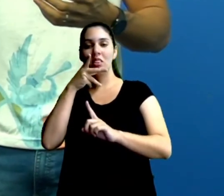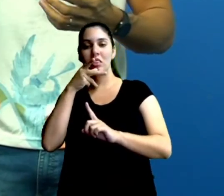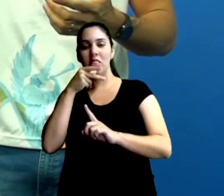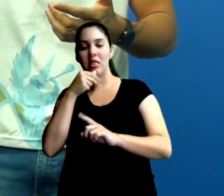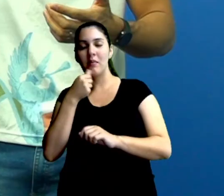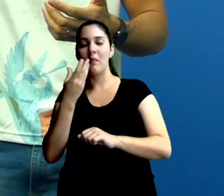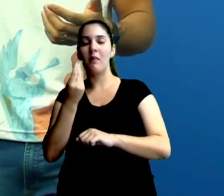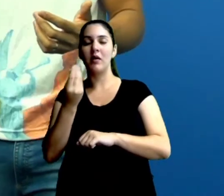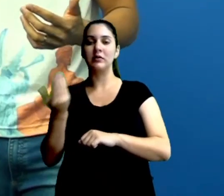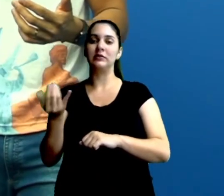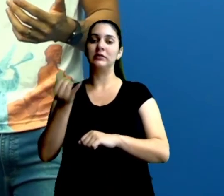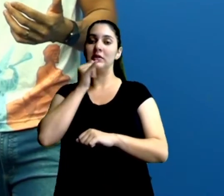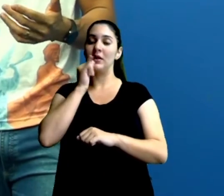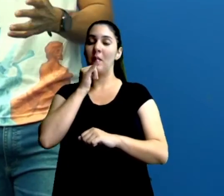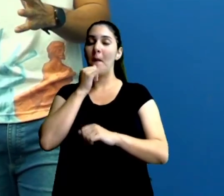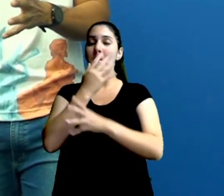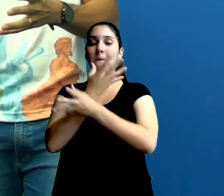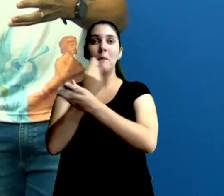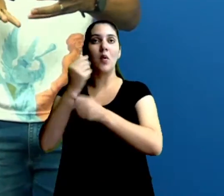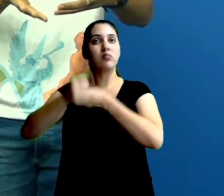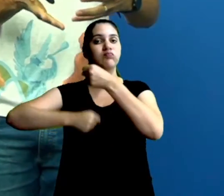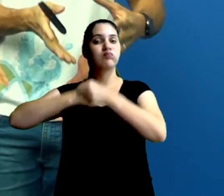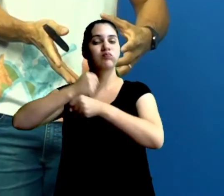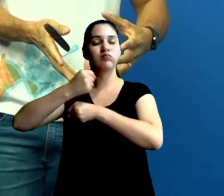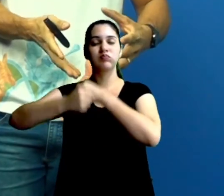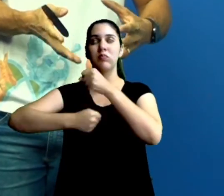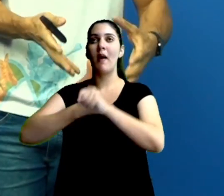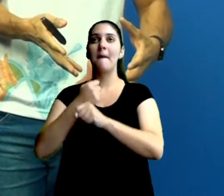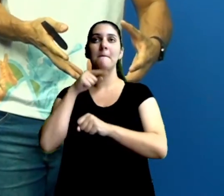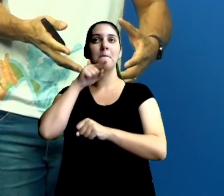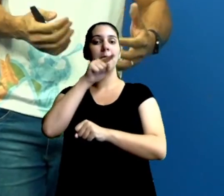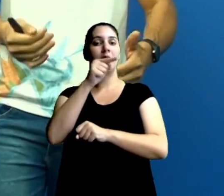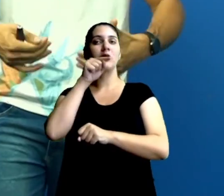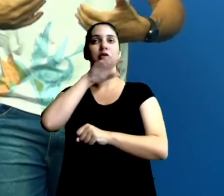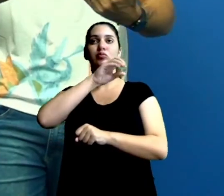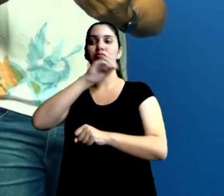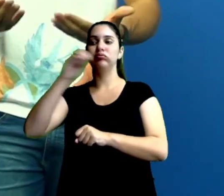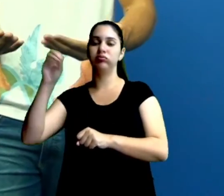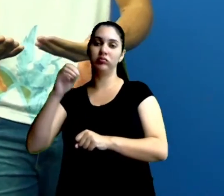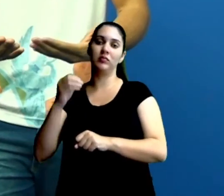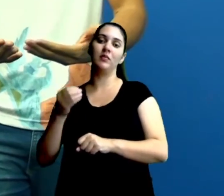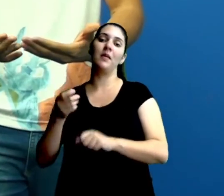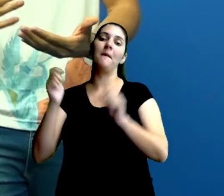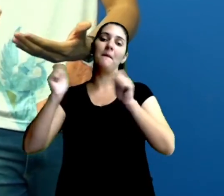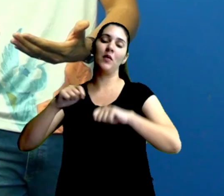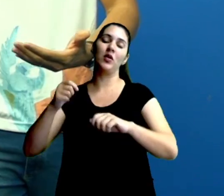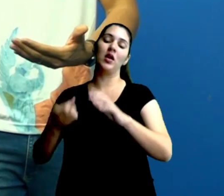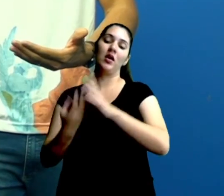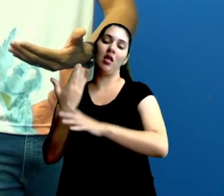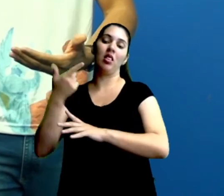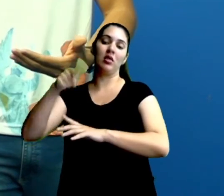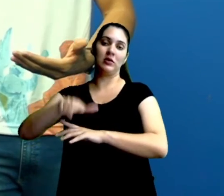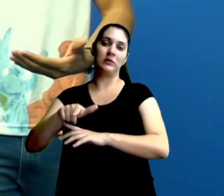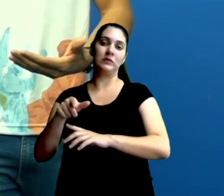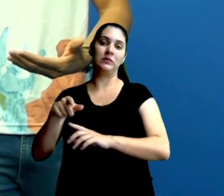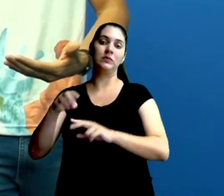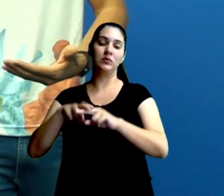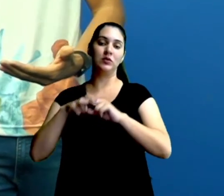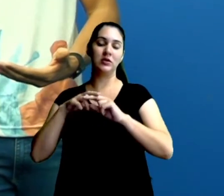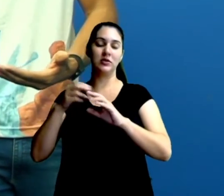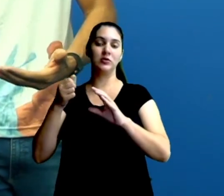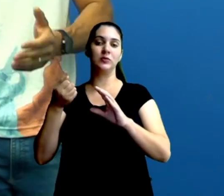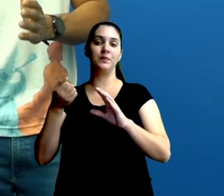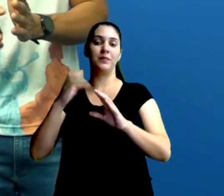humana, são milhões e milhões de anos para que aquele determinado componente venha a surgir novamente. Por isso que a gente classifica ele como